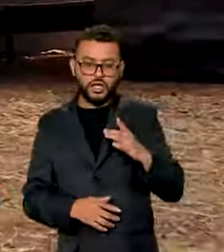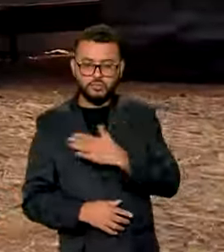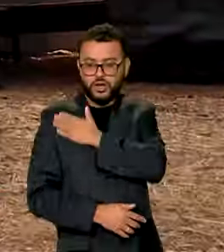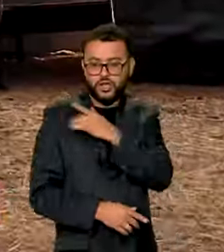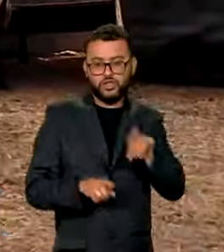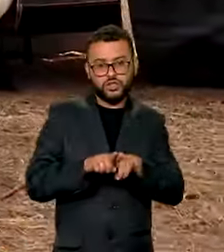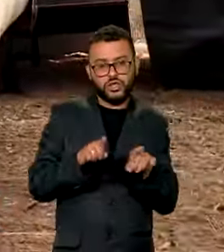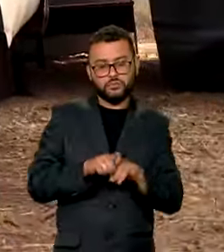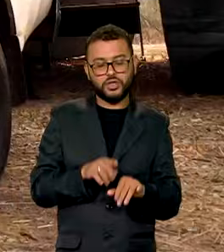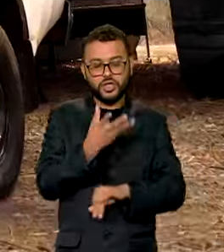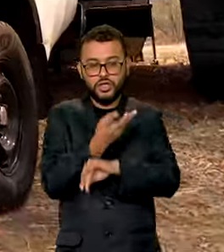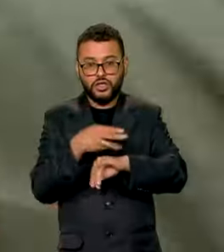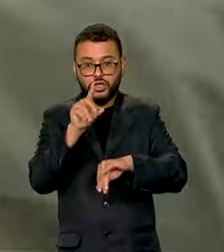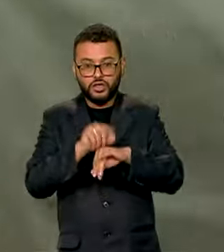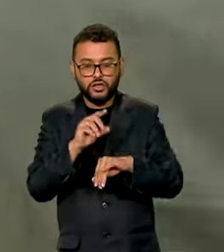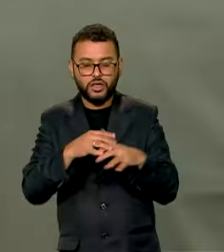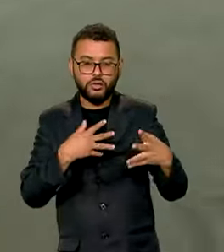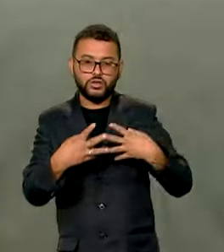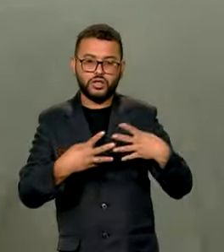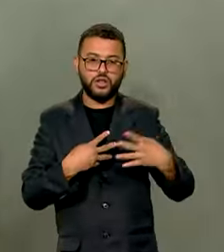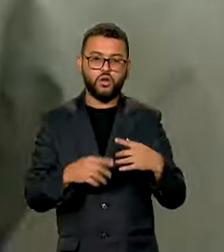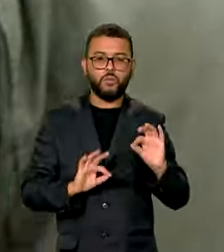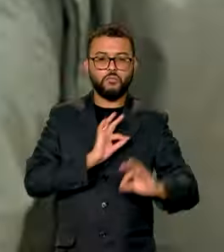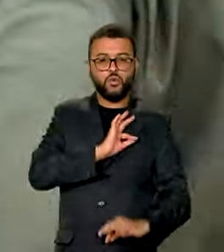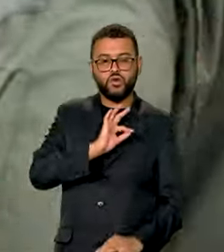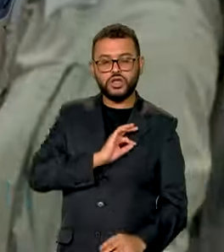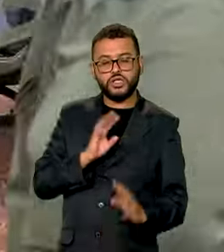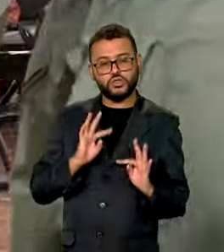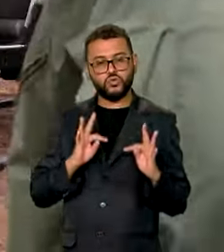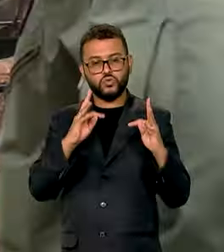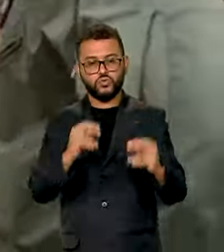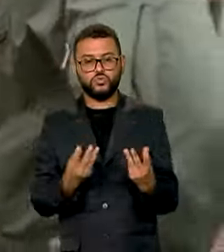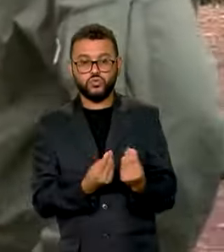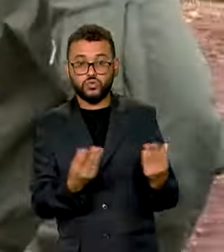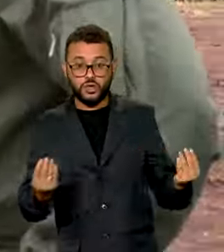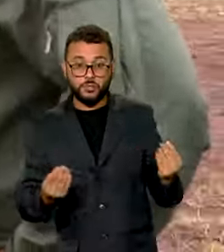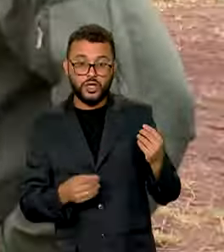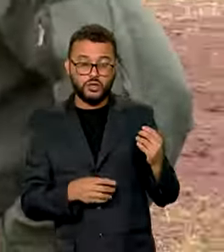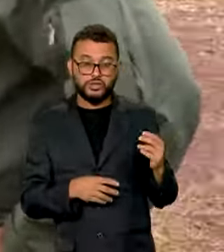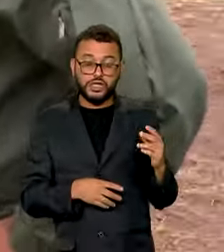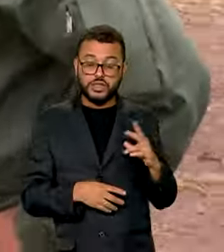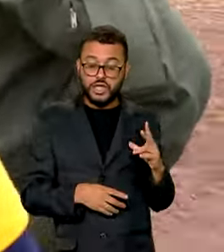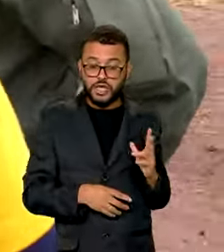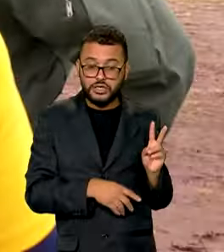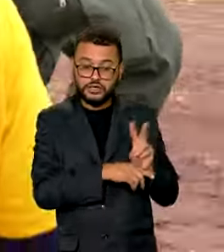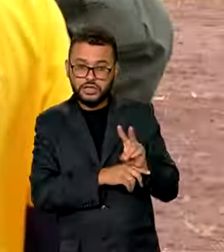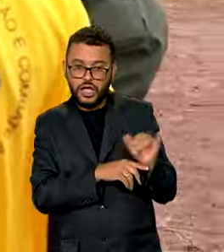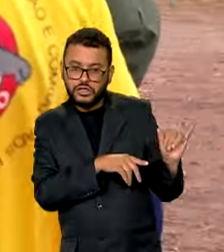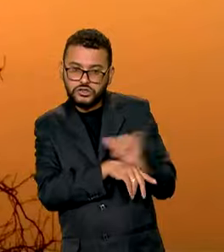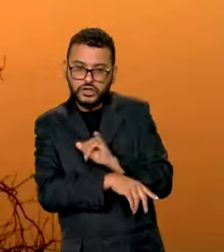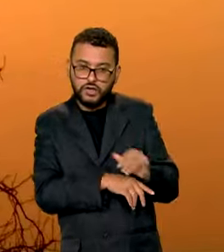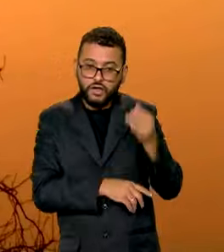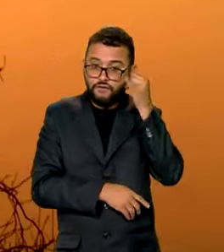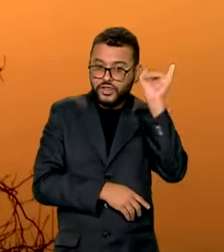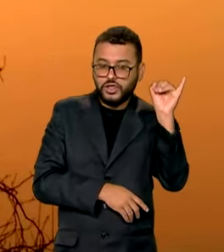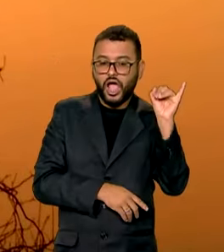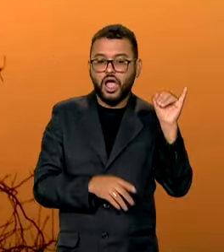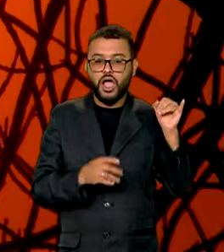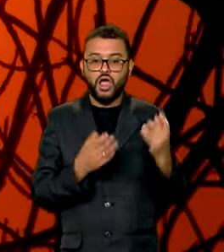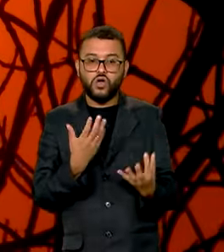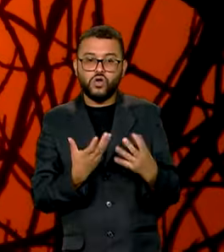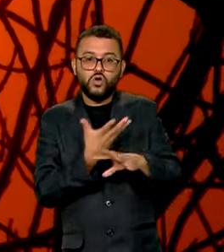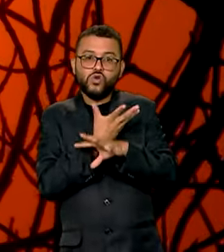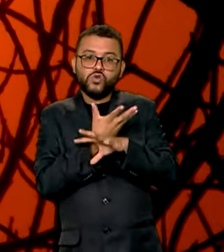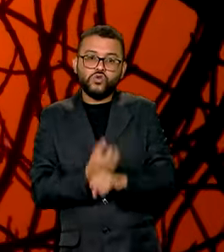icmb denit polícia federal Força Nacional e Defesa Civil atuam para enfrentar esta que é a maior